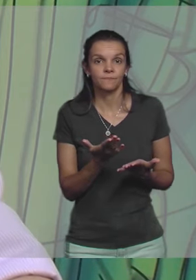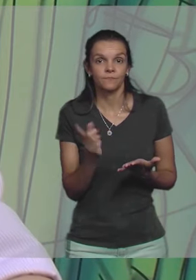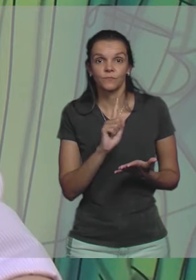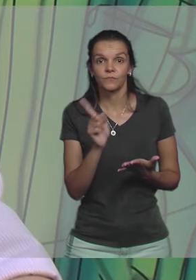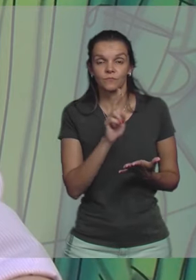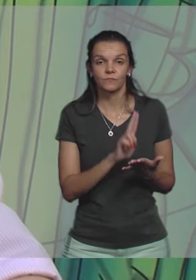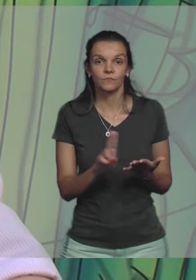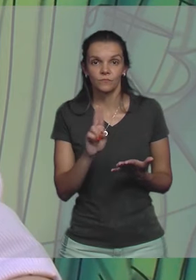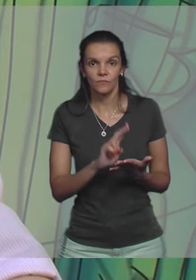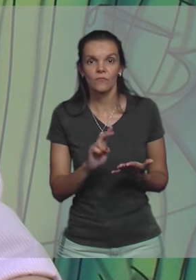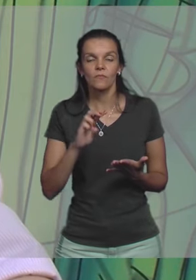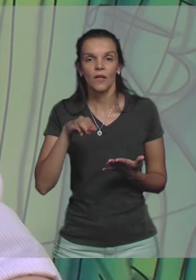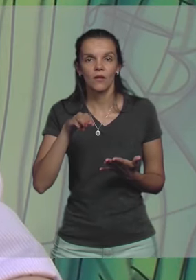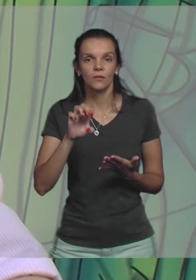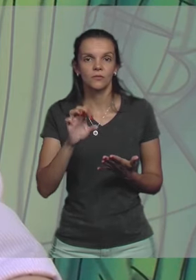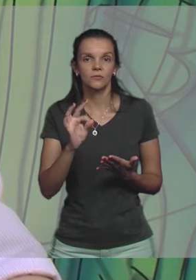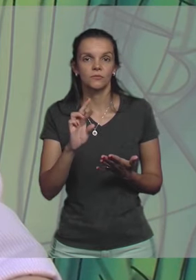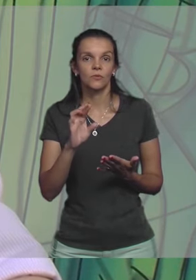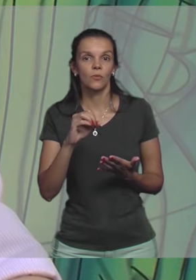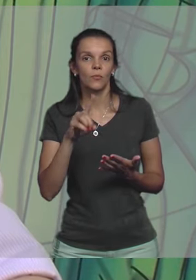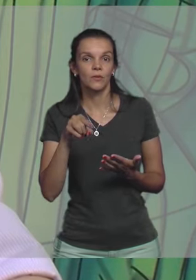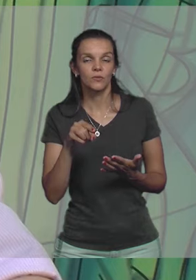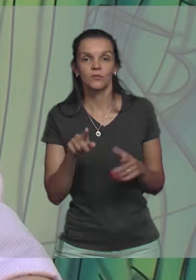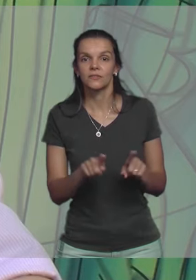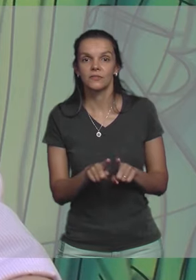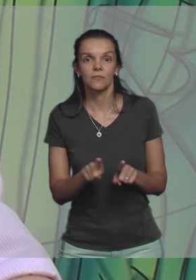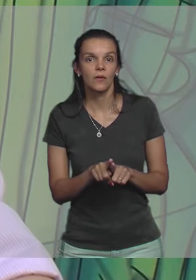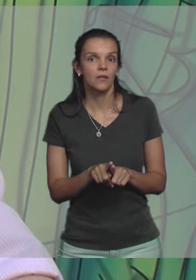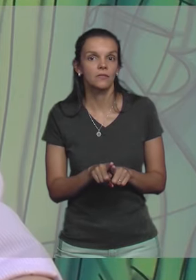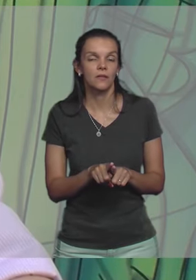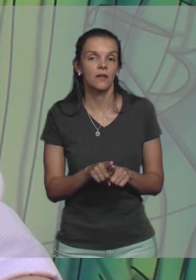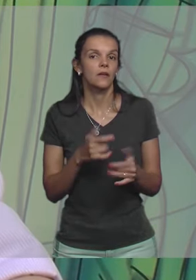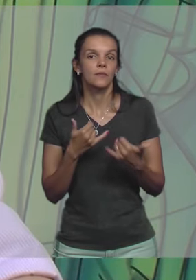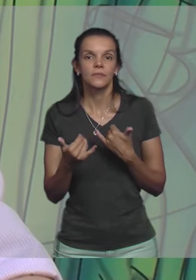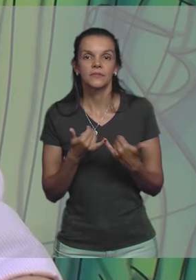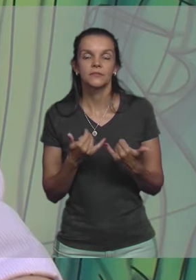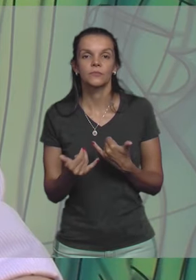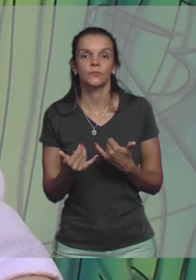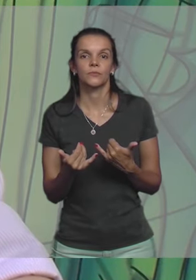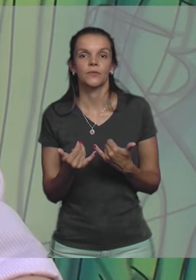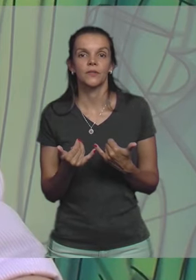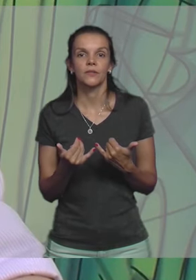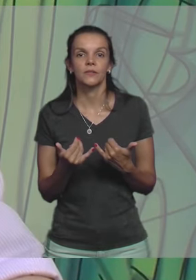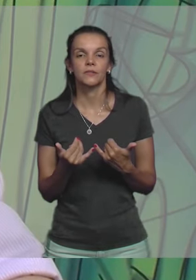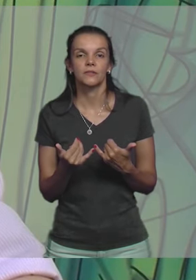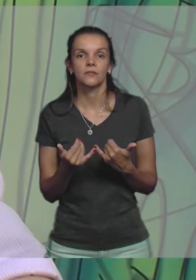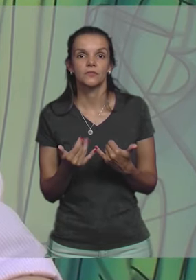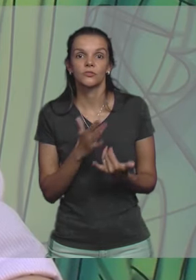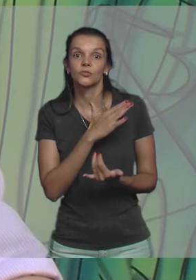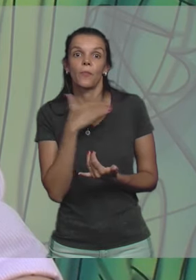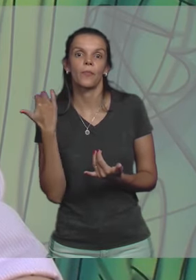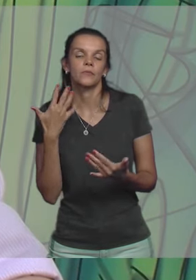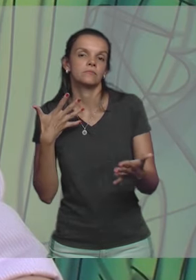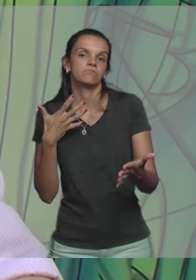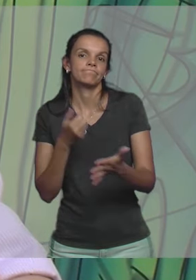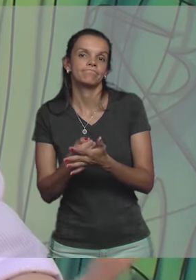dispor de um transporte como esse, também é elevado. Basta olhar, por exemplo, a questão de mortes no